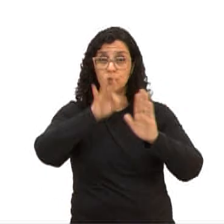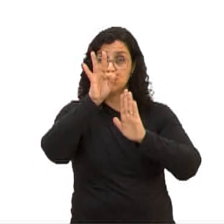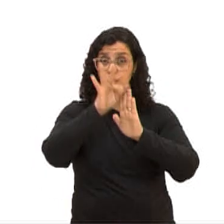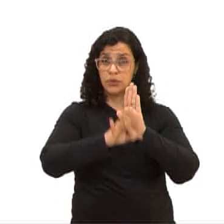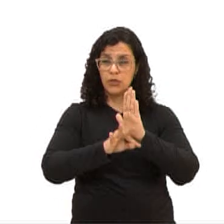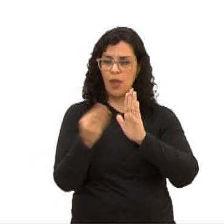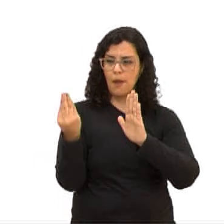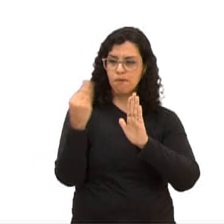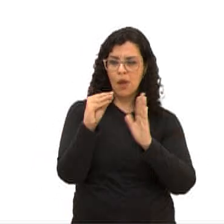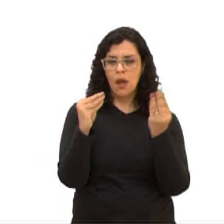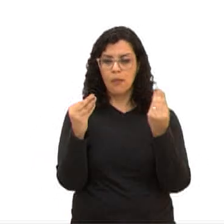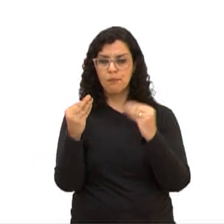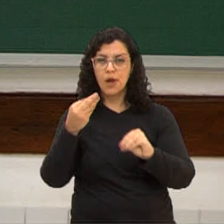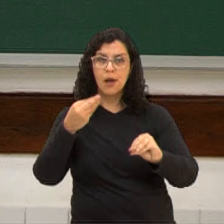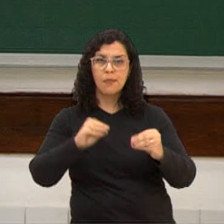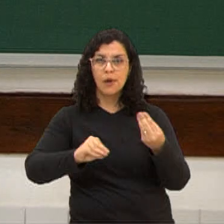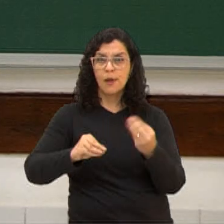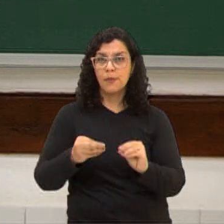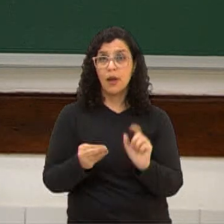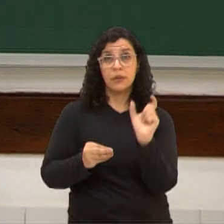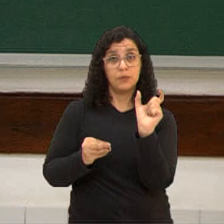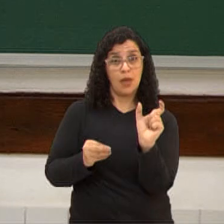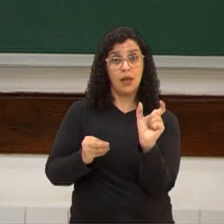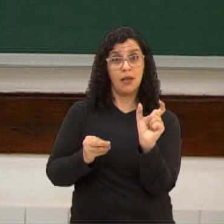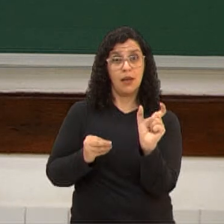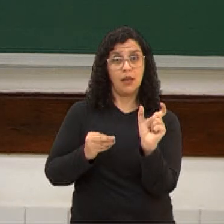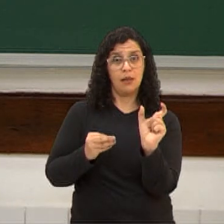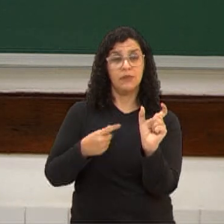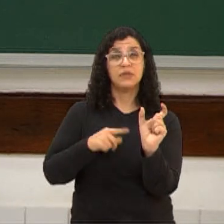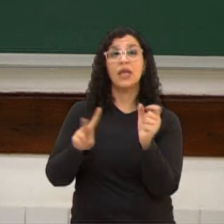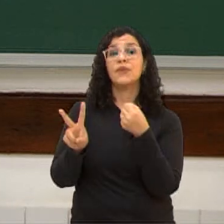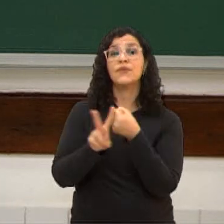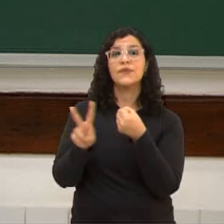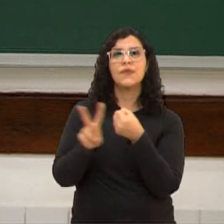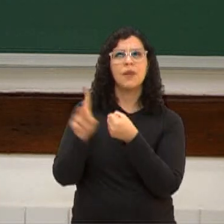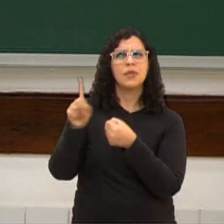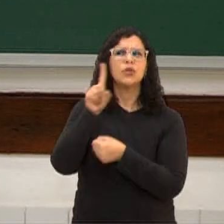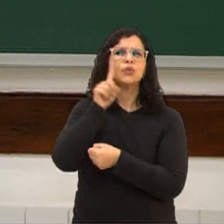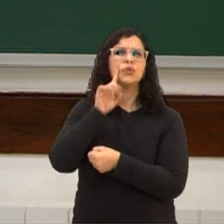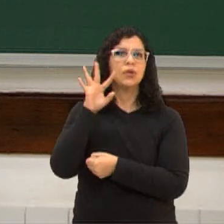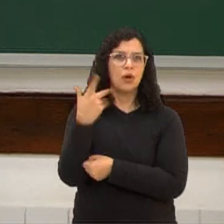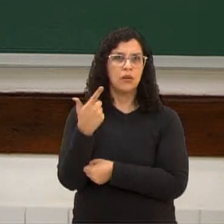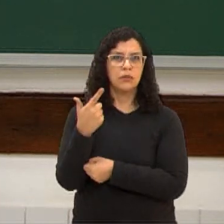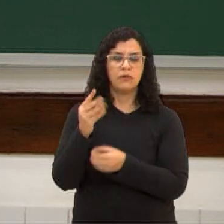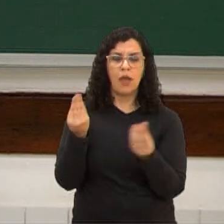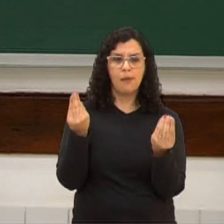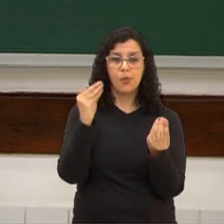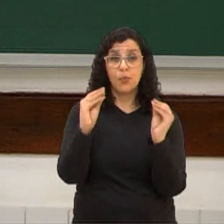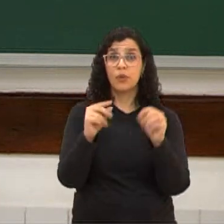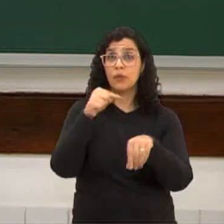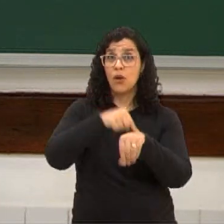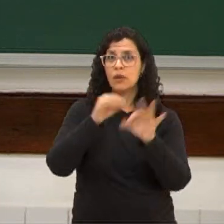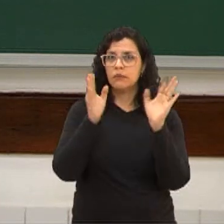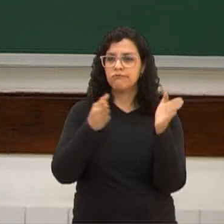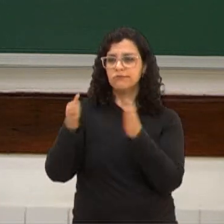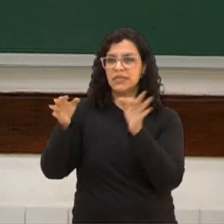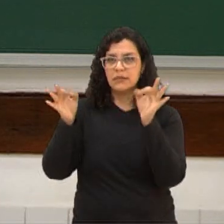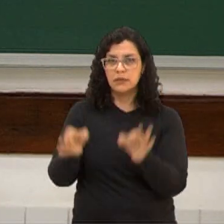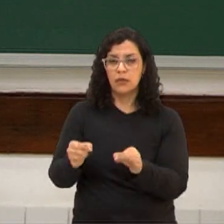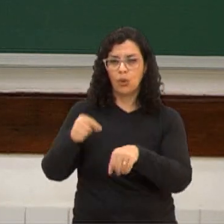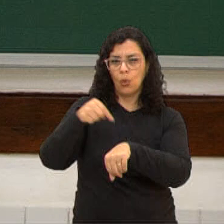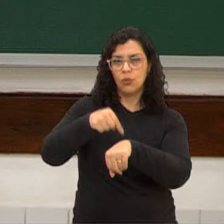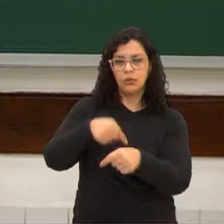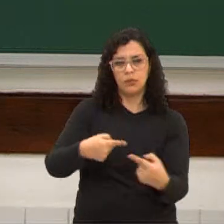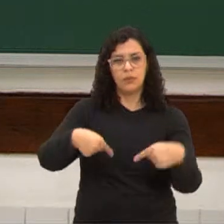os espaços ali no nosso texto com essas ações cotidianas, tá? Vamos colocar na ordem ali. Vou dar